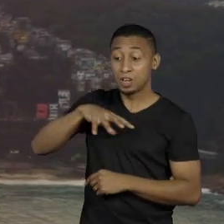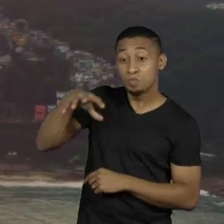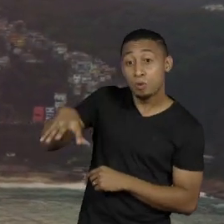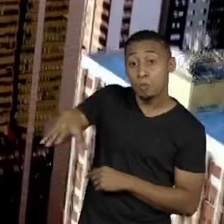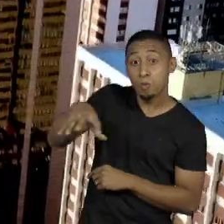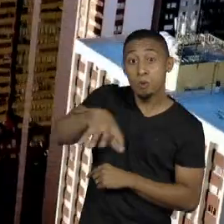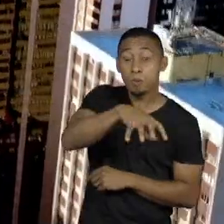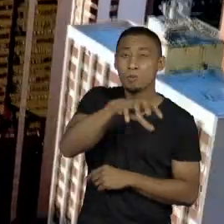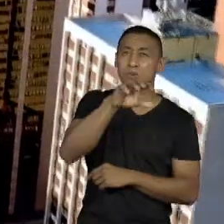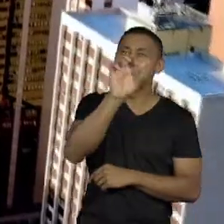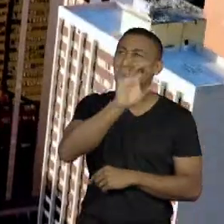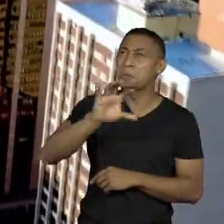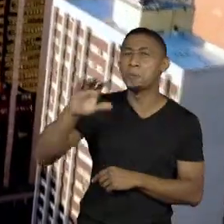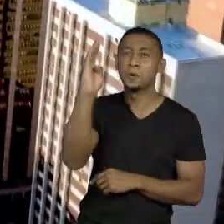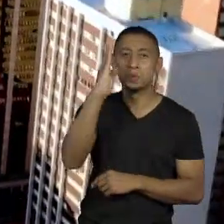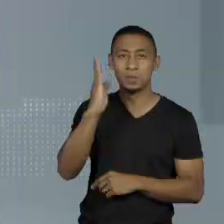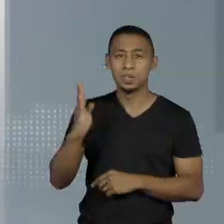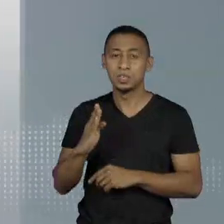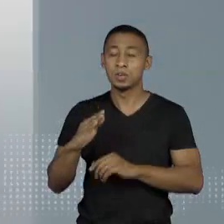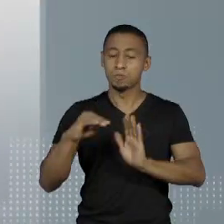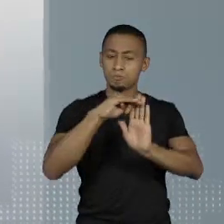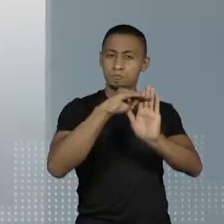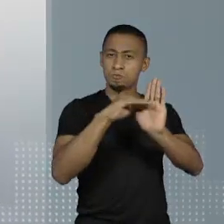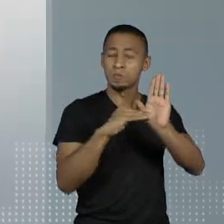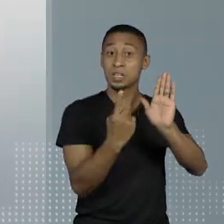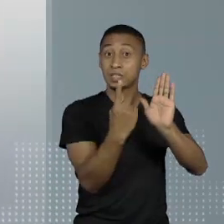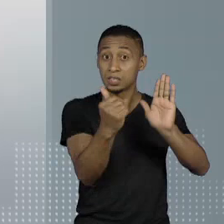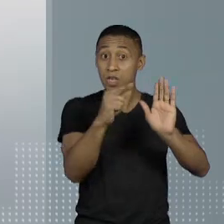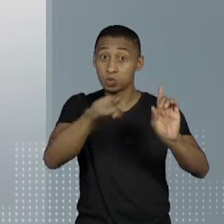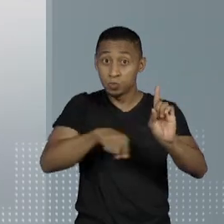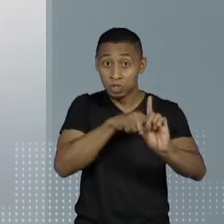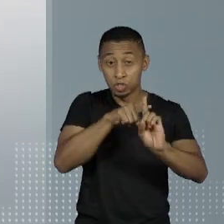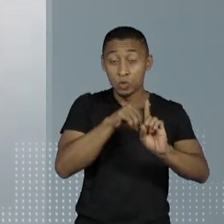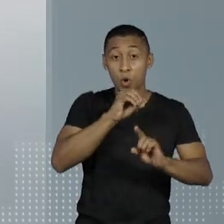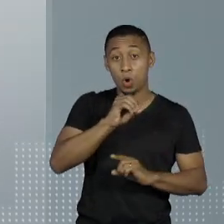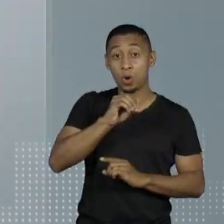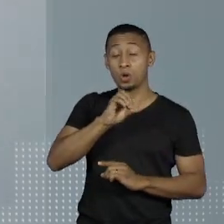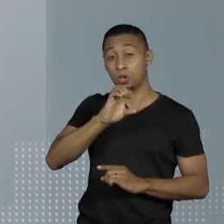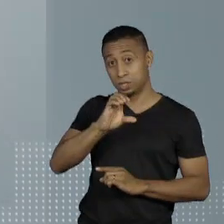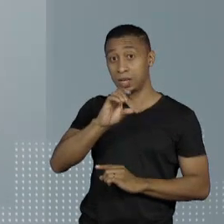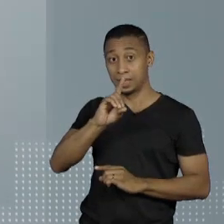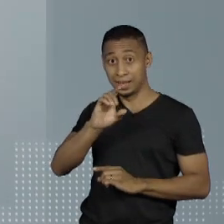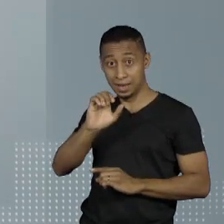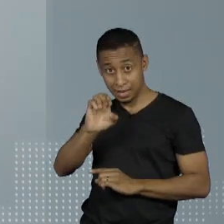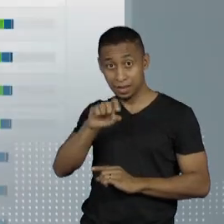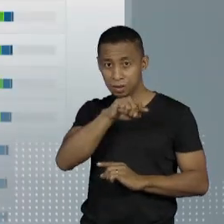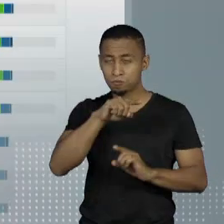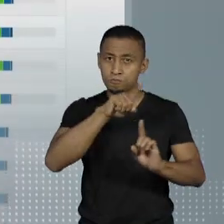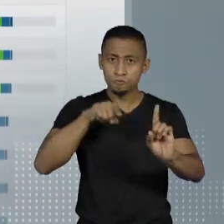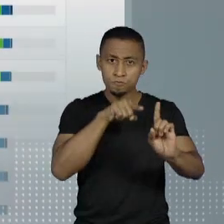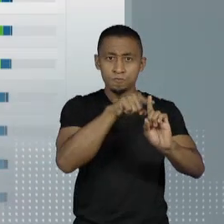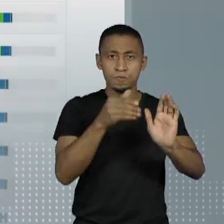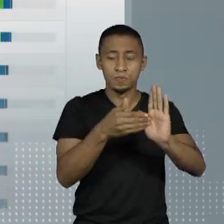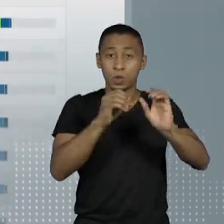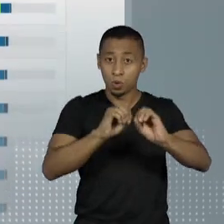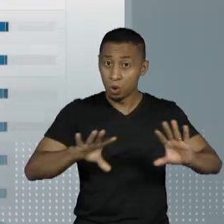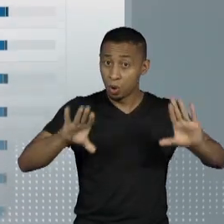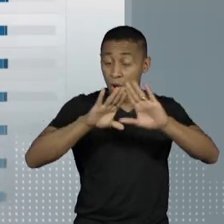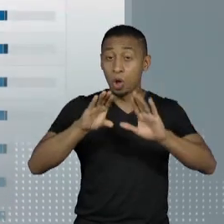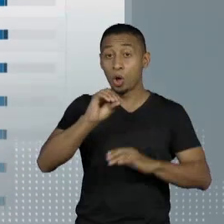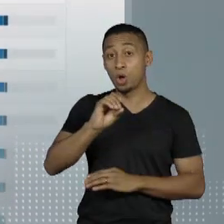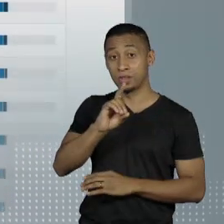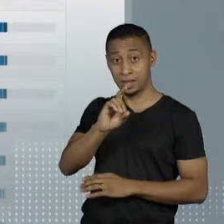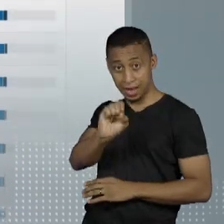em relação ao cumprimento dos 17 objetivos estabelecidos pela ONU. A ODS é um